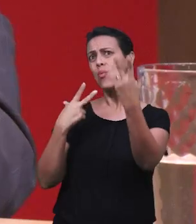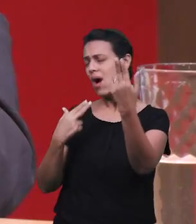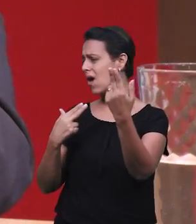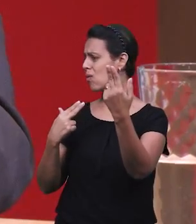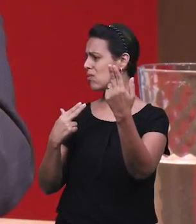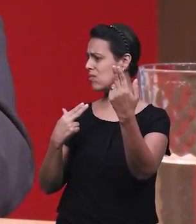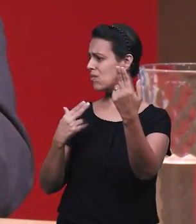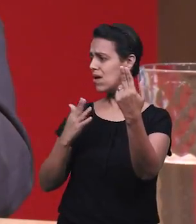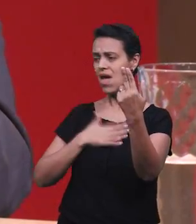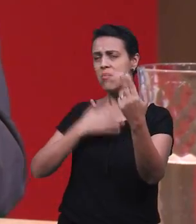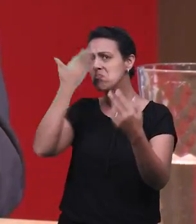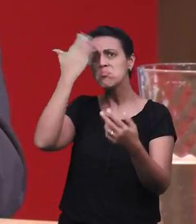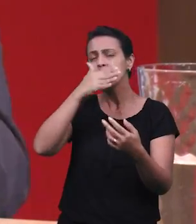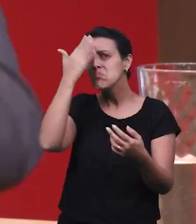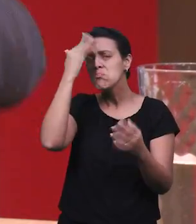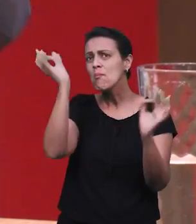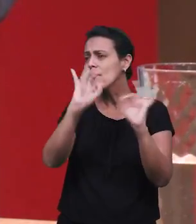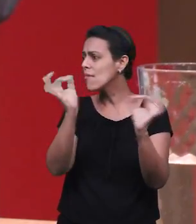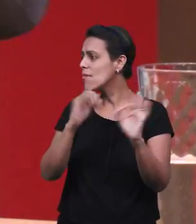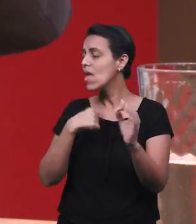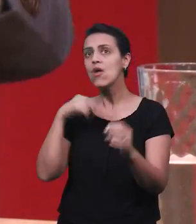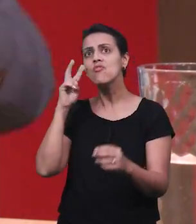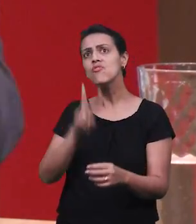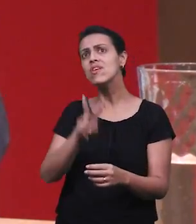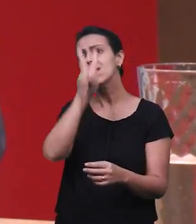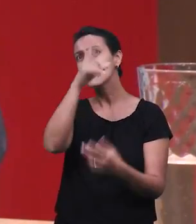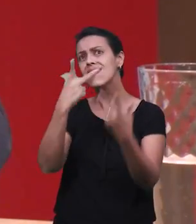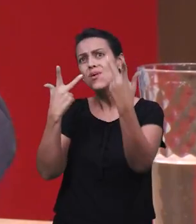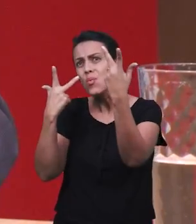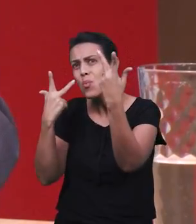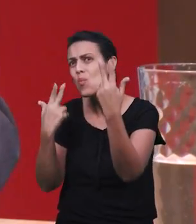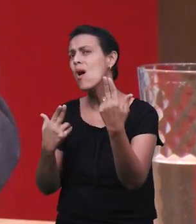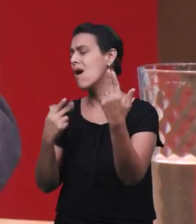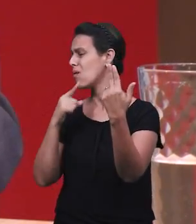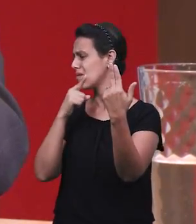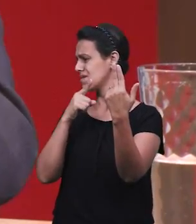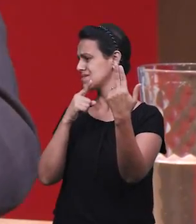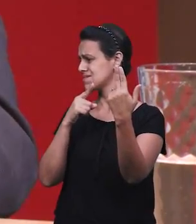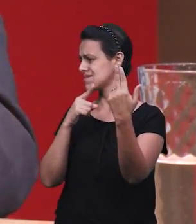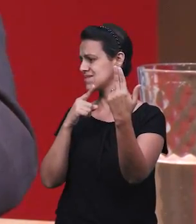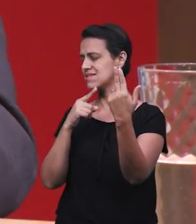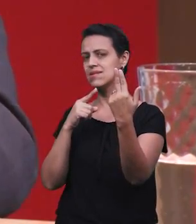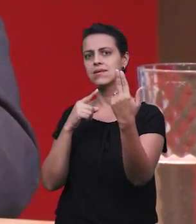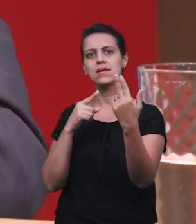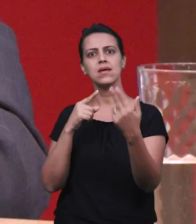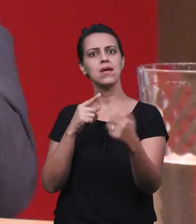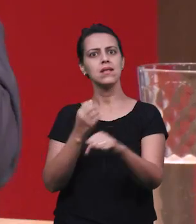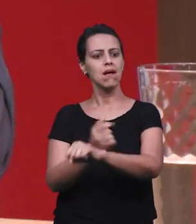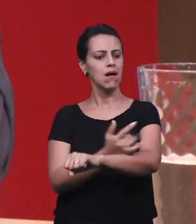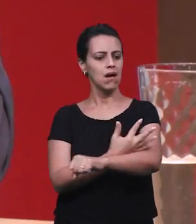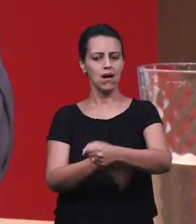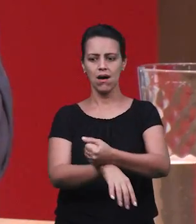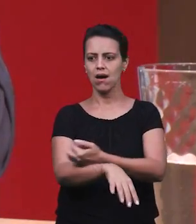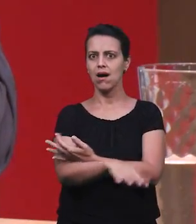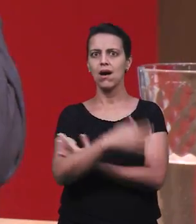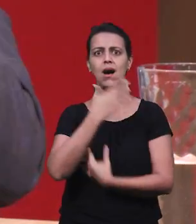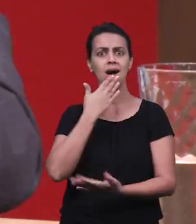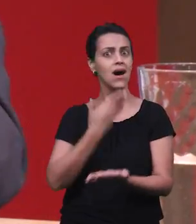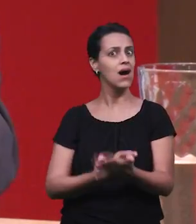eu vi esse painel na minha frente, do jeito que ele está aí. E ele ficou impressionado.